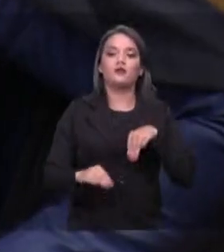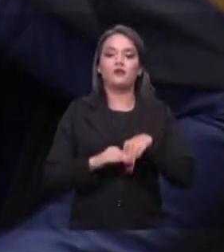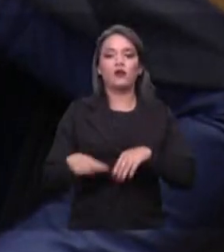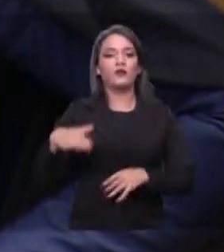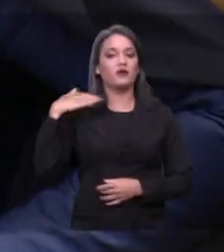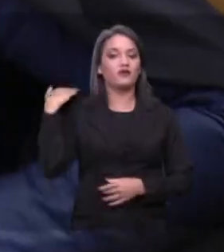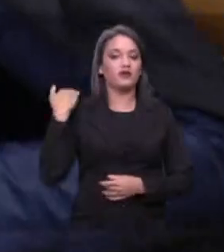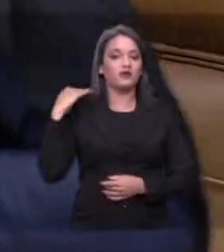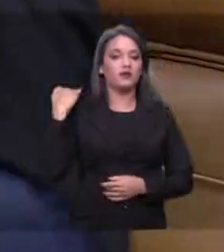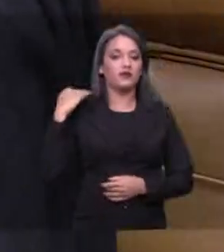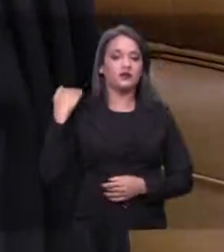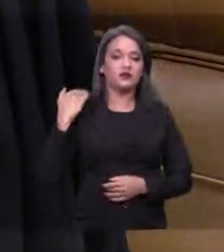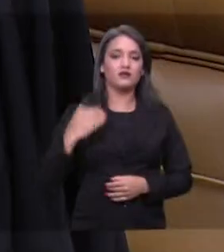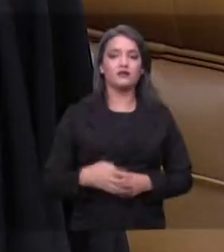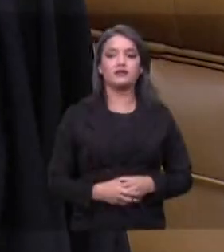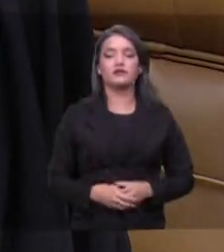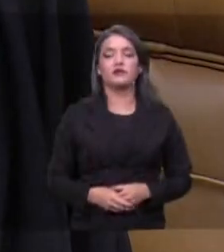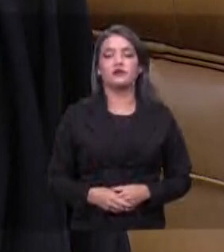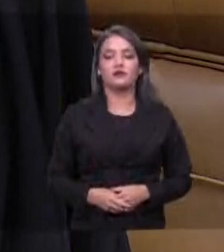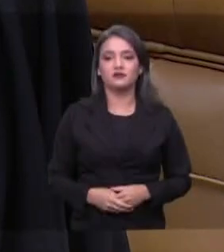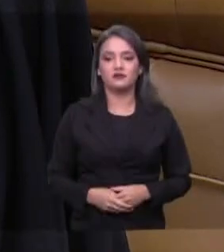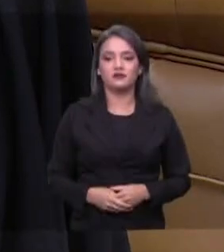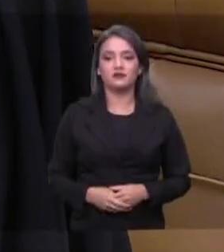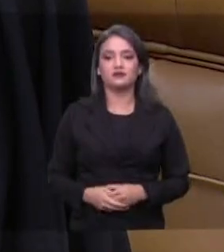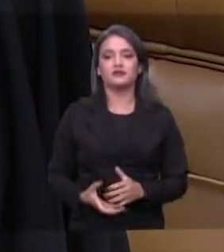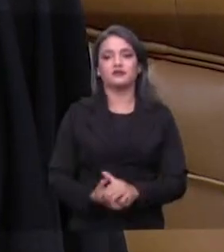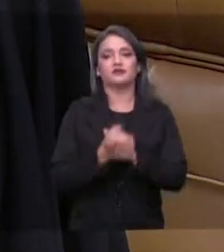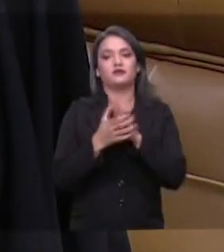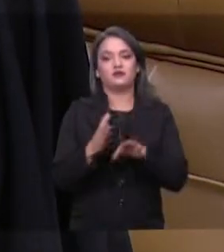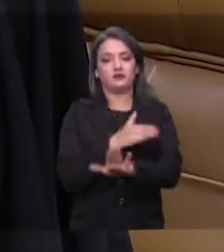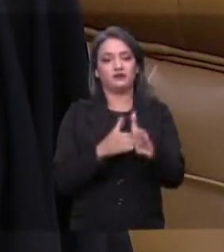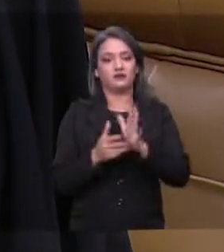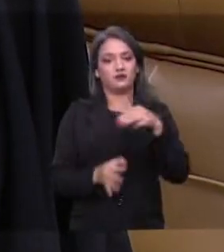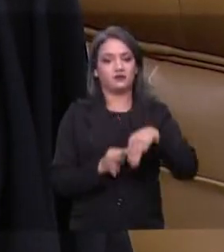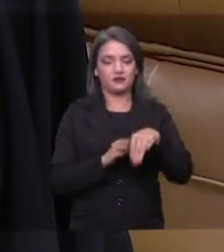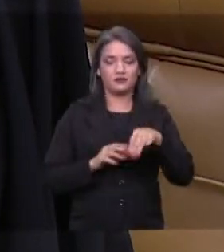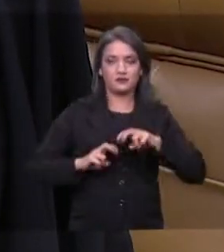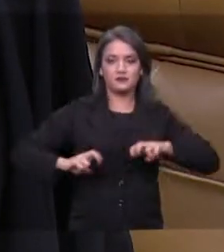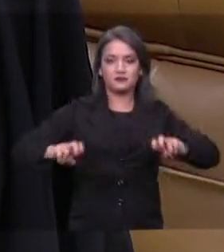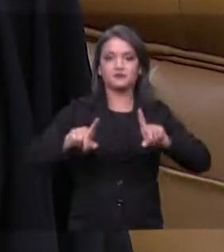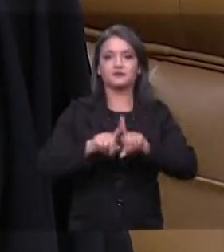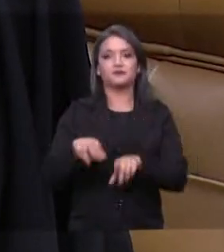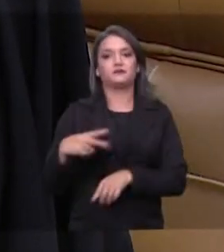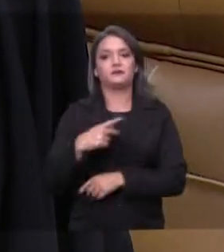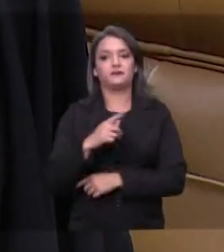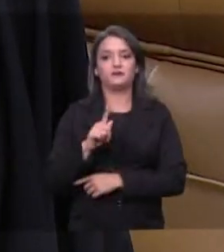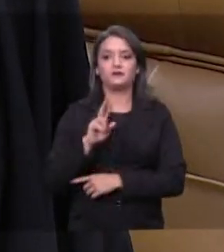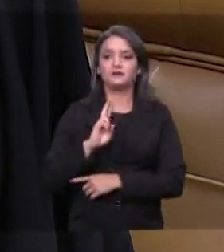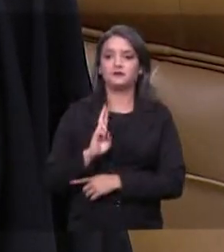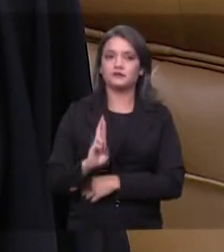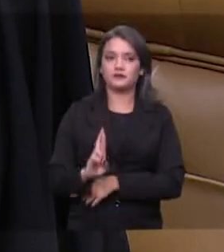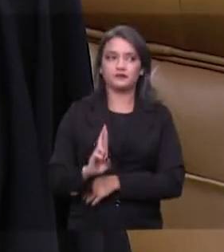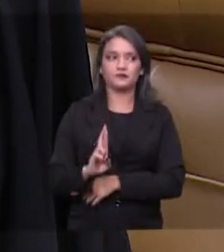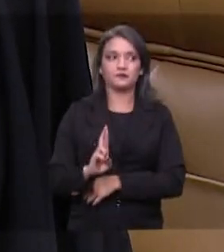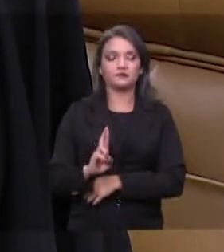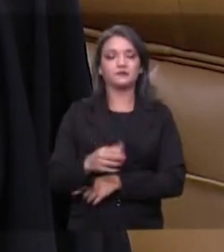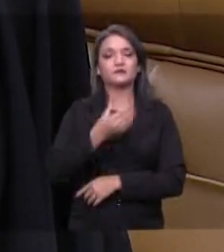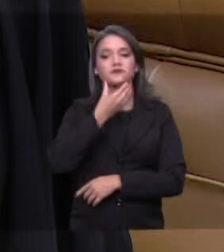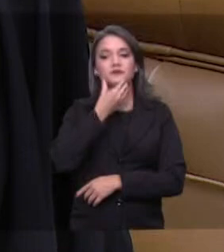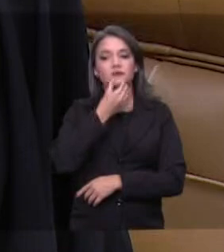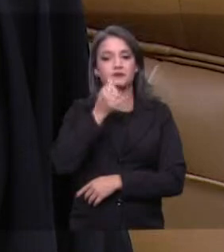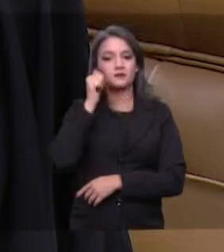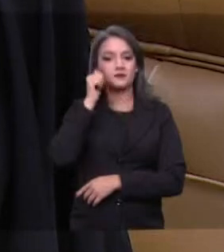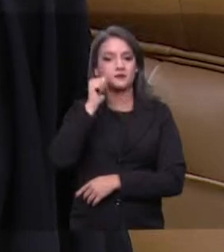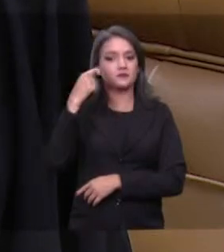eminentes ministros, meus pares, excelentíssimo senhor procurador-geral da República, Augusto Aras, senhoras advogados,